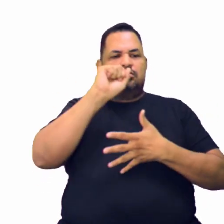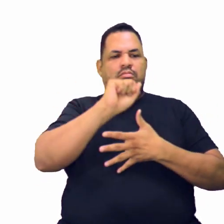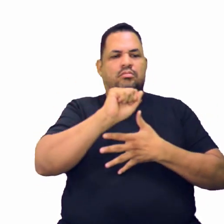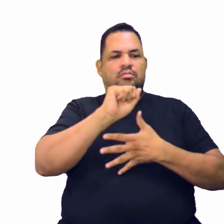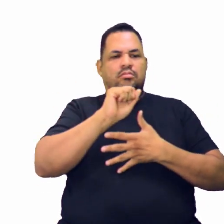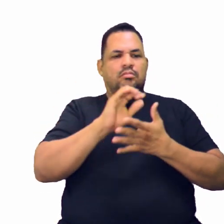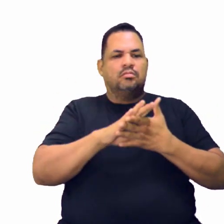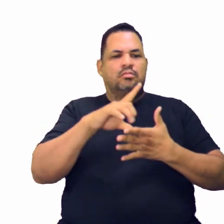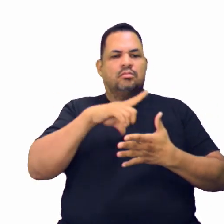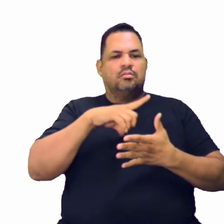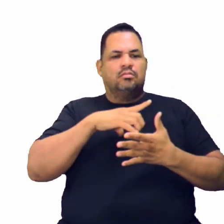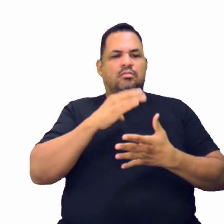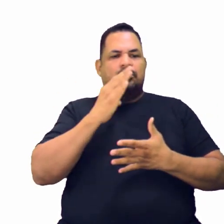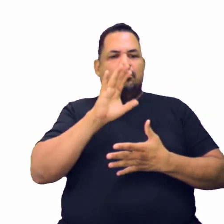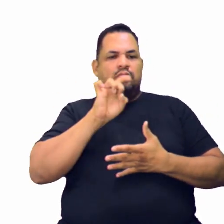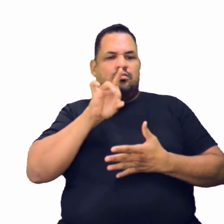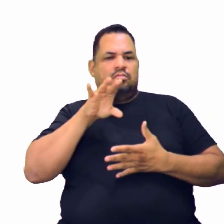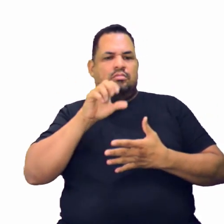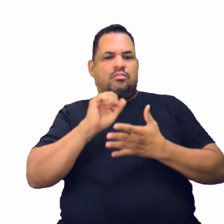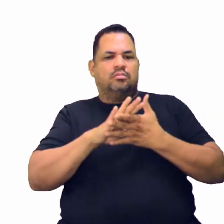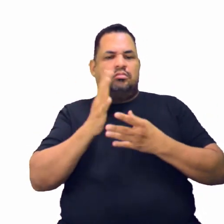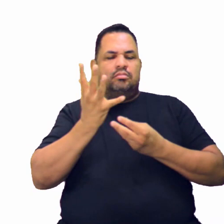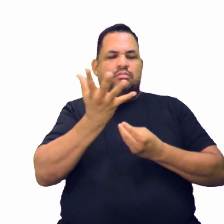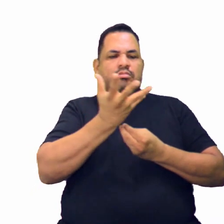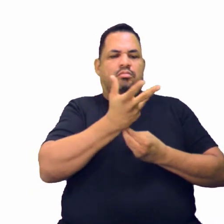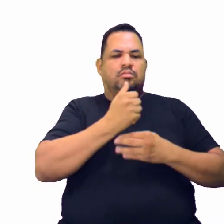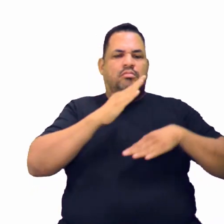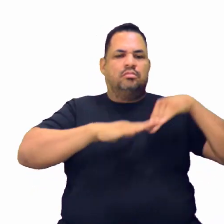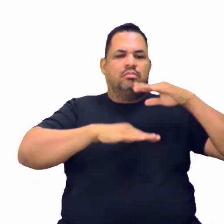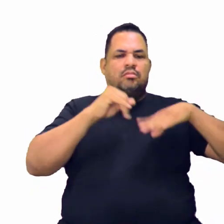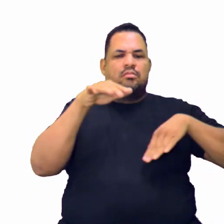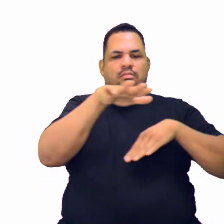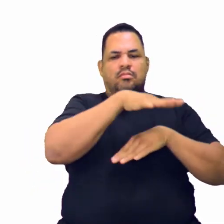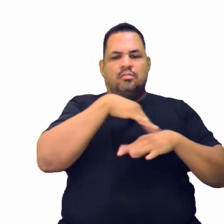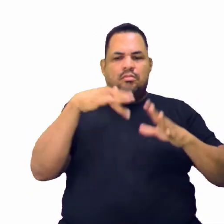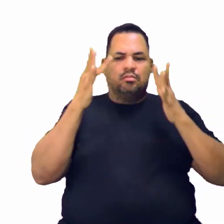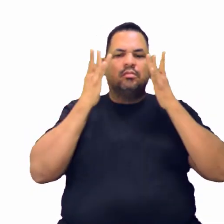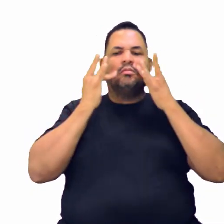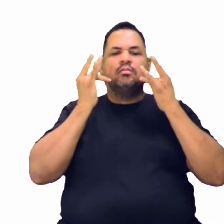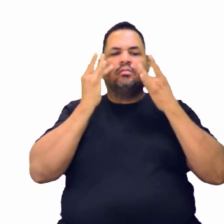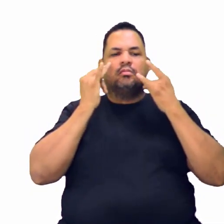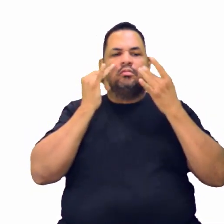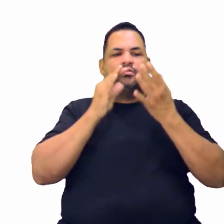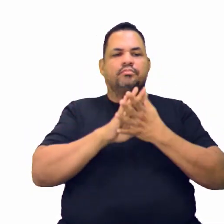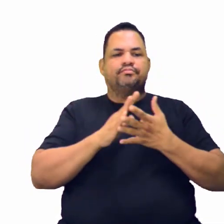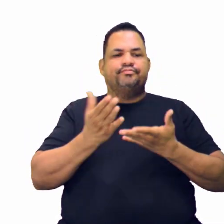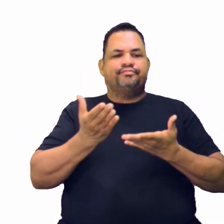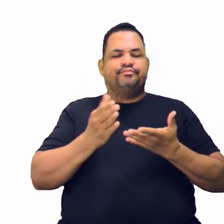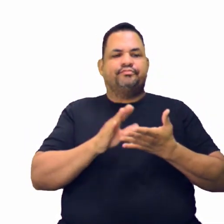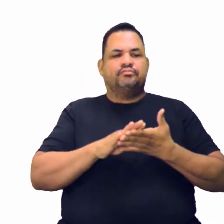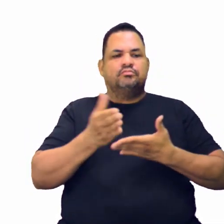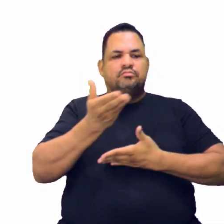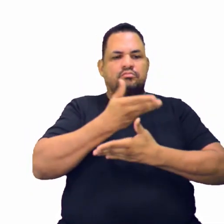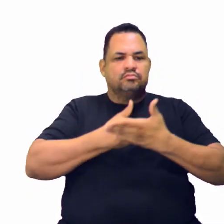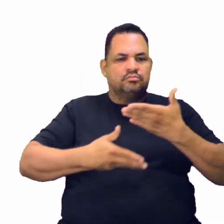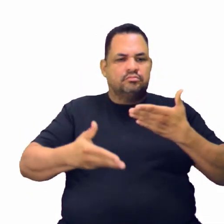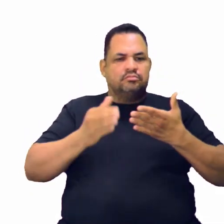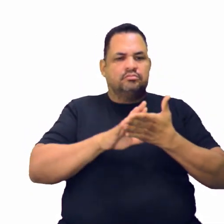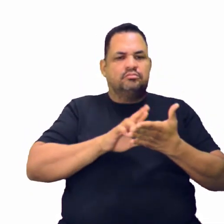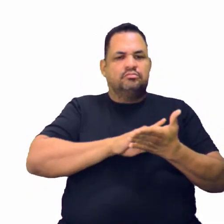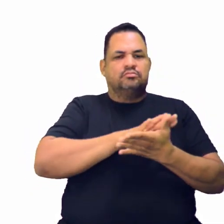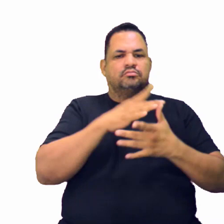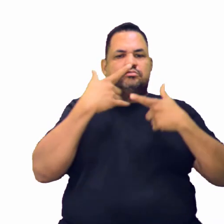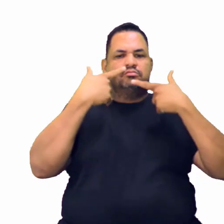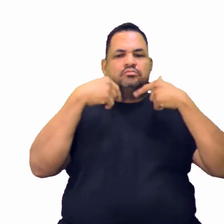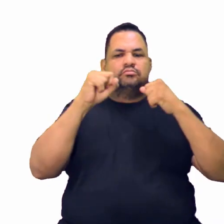A, disposição cênica dos artistas no espaço teatral. B, integração